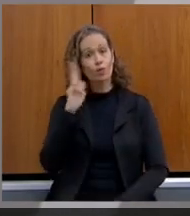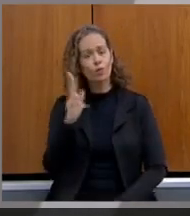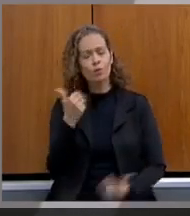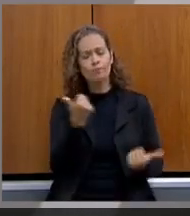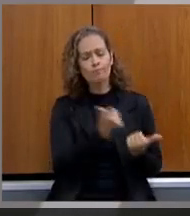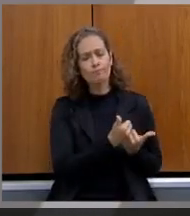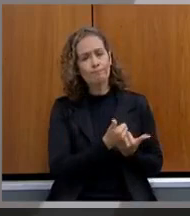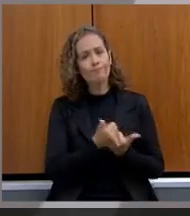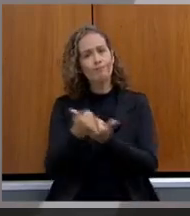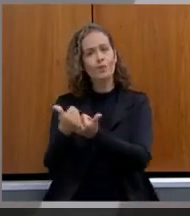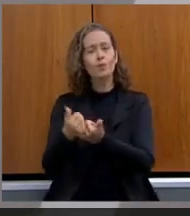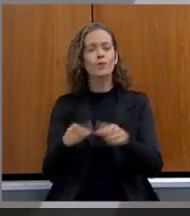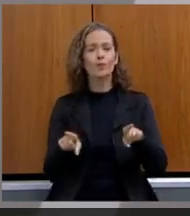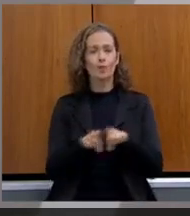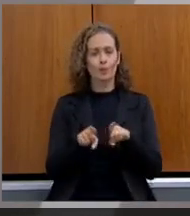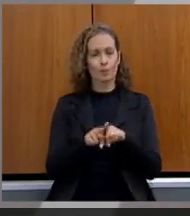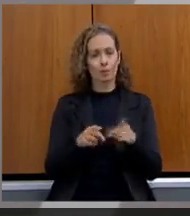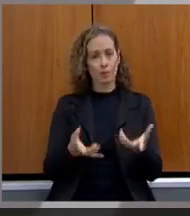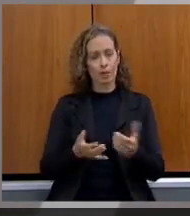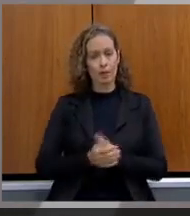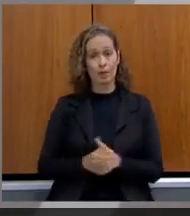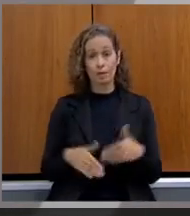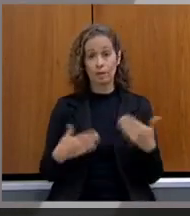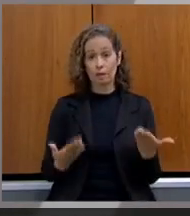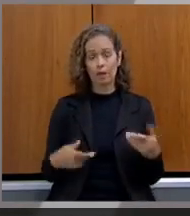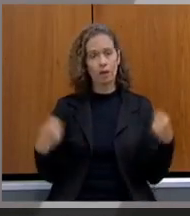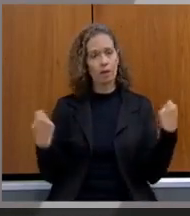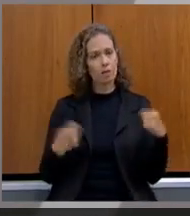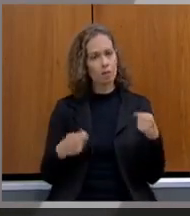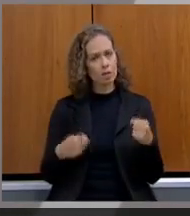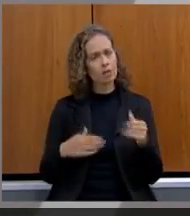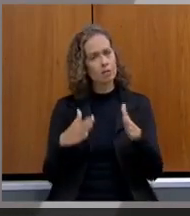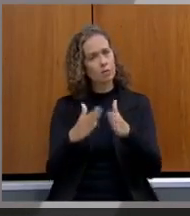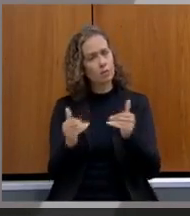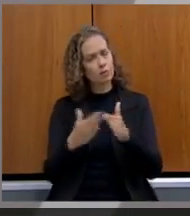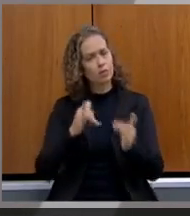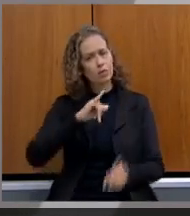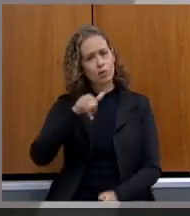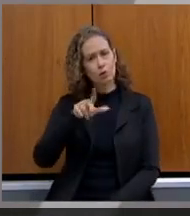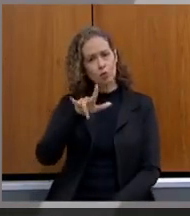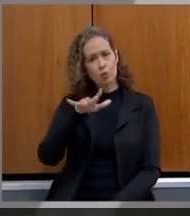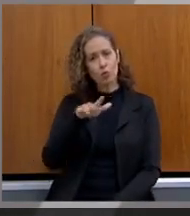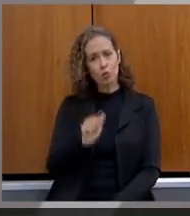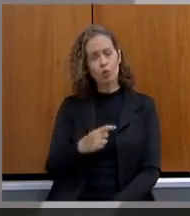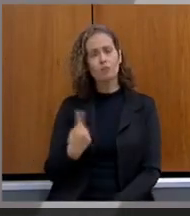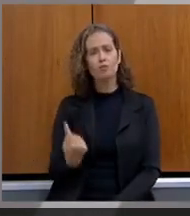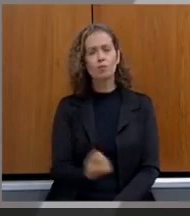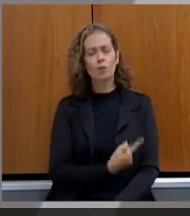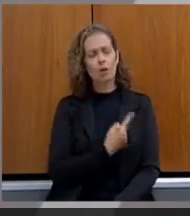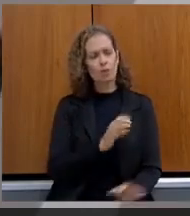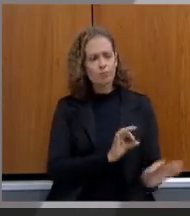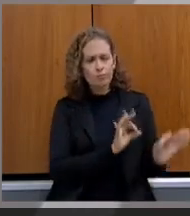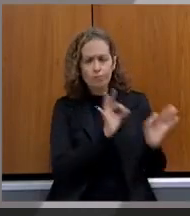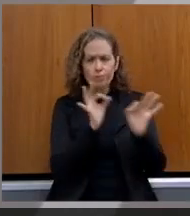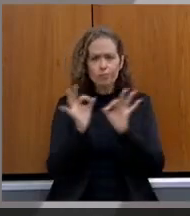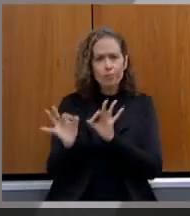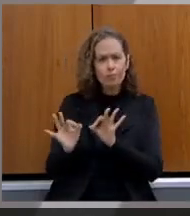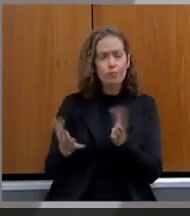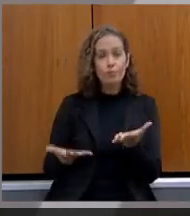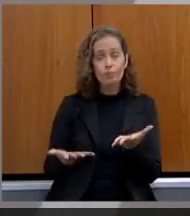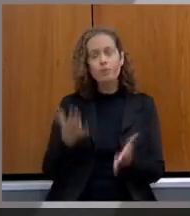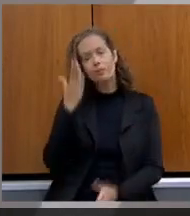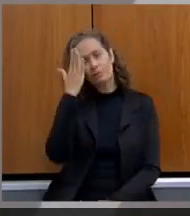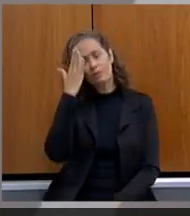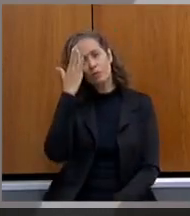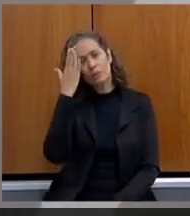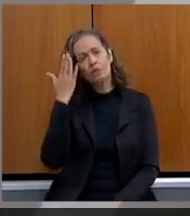apoio da esse suporte Então eu tenho aqui mesmo que fazer isso e pedir Júlia que como a gente acompanha bom então a gente